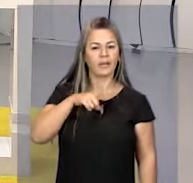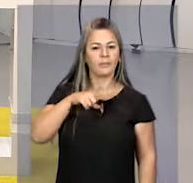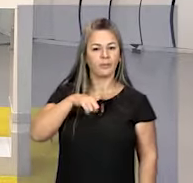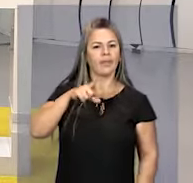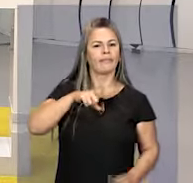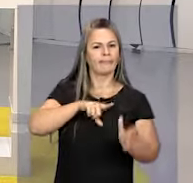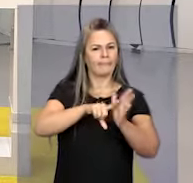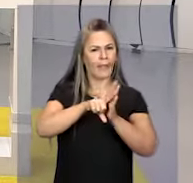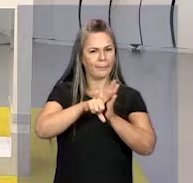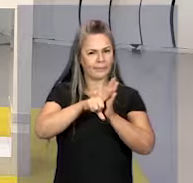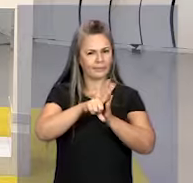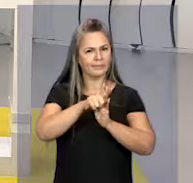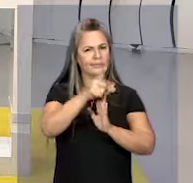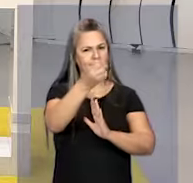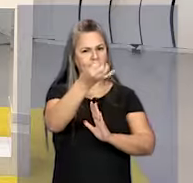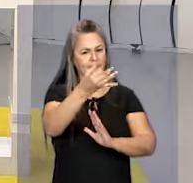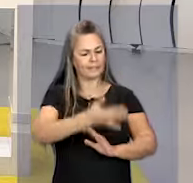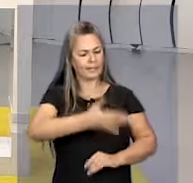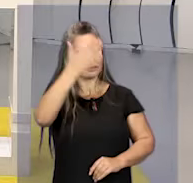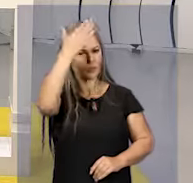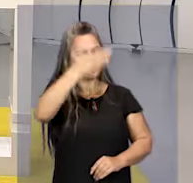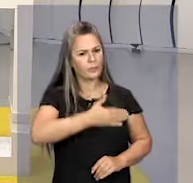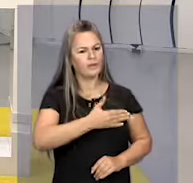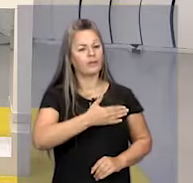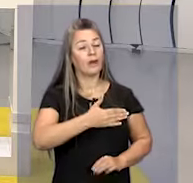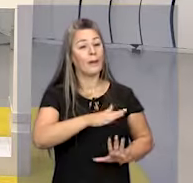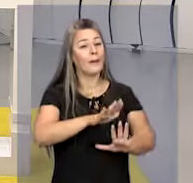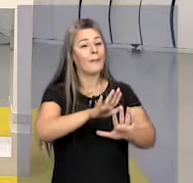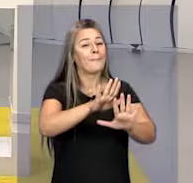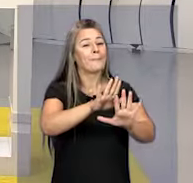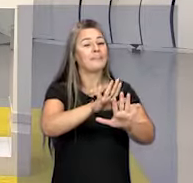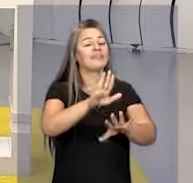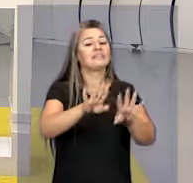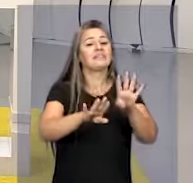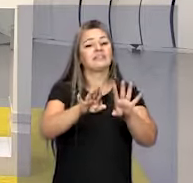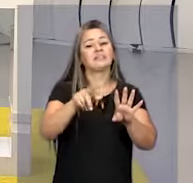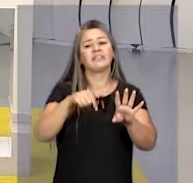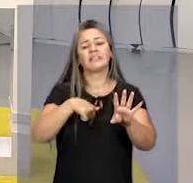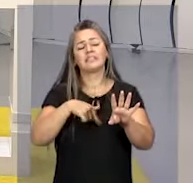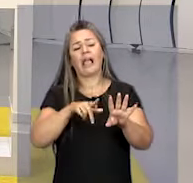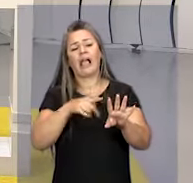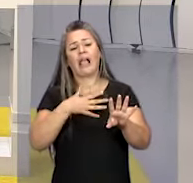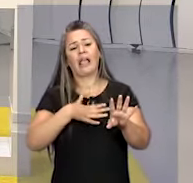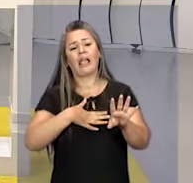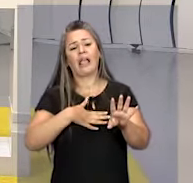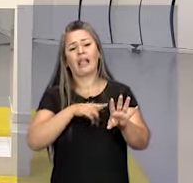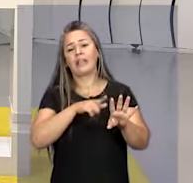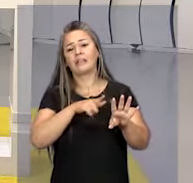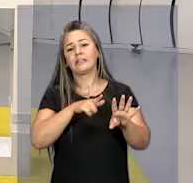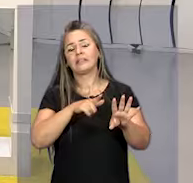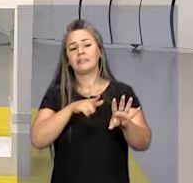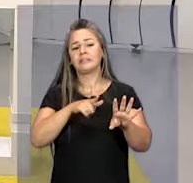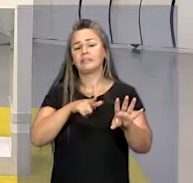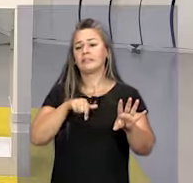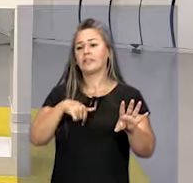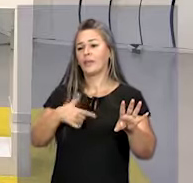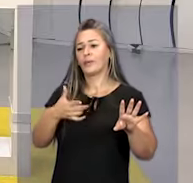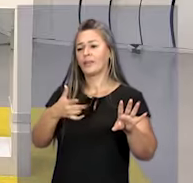tudo. Mas, às vezes, a gente quer ouvir uma coisa mais bonitinha. Por exemplo, quando